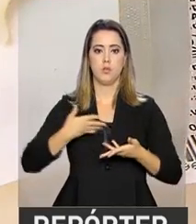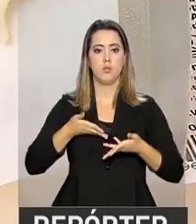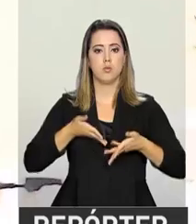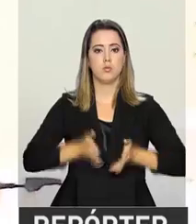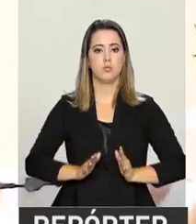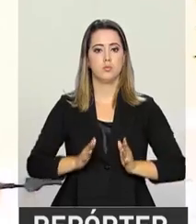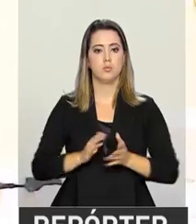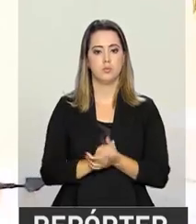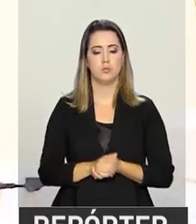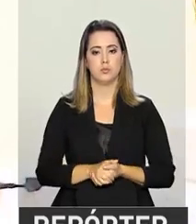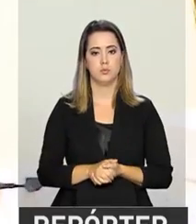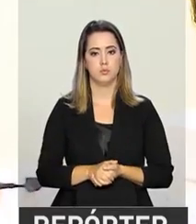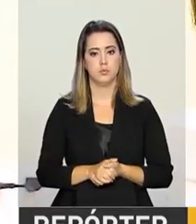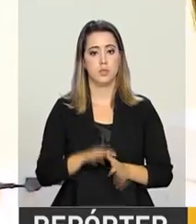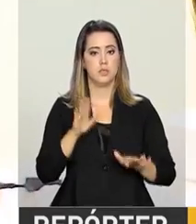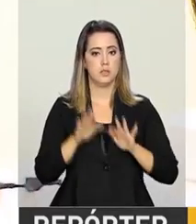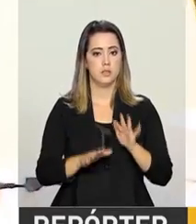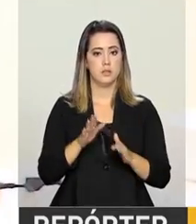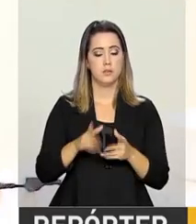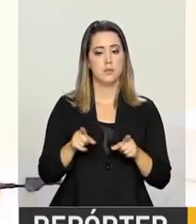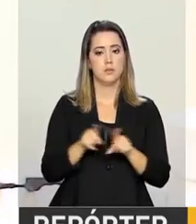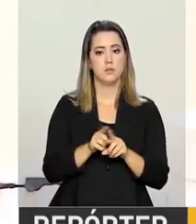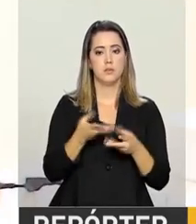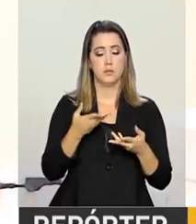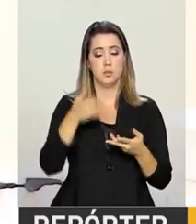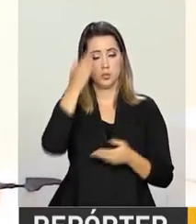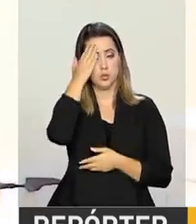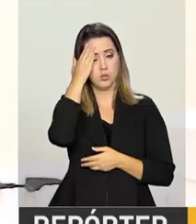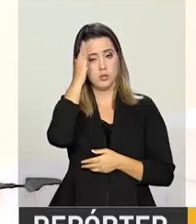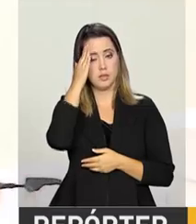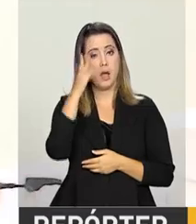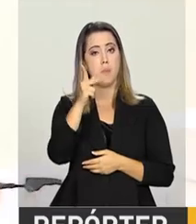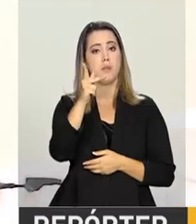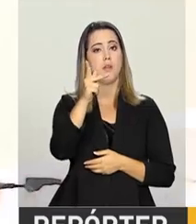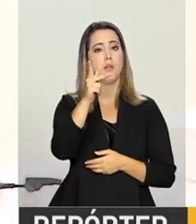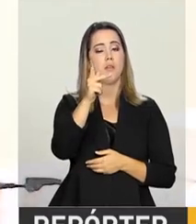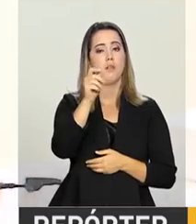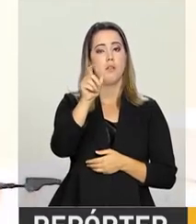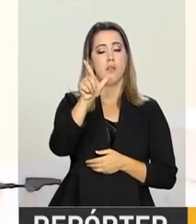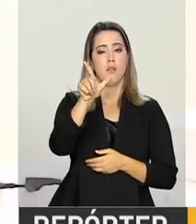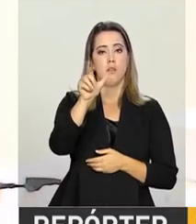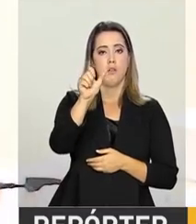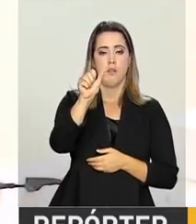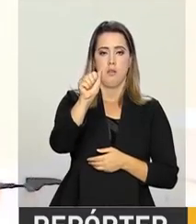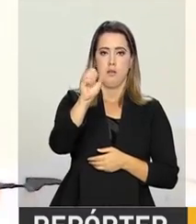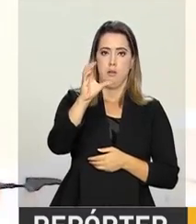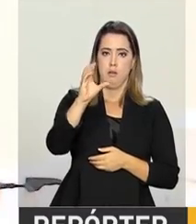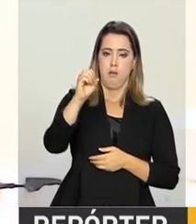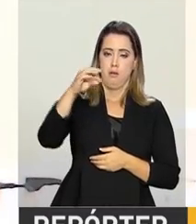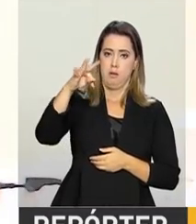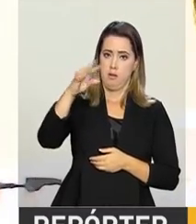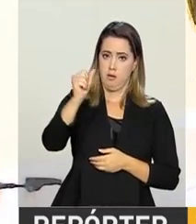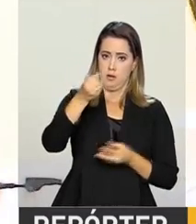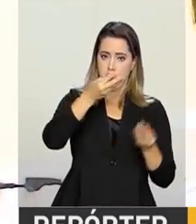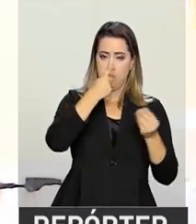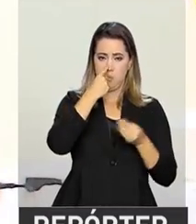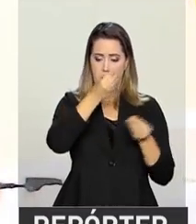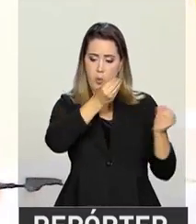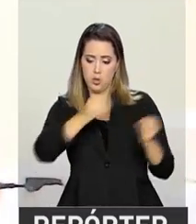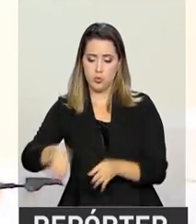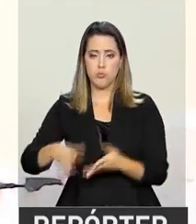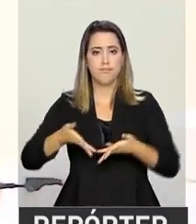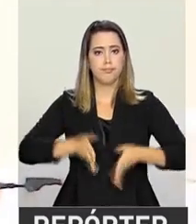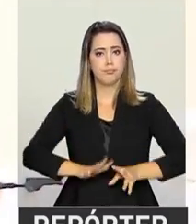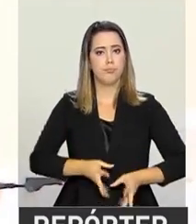parto geralmente as placentas de sabe que elas são jogadas fora se nelas não se é a princípio não tem serventia para nada quando a criança